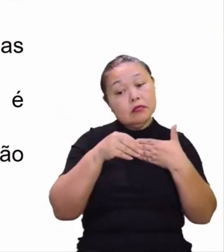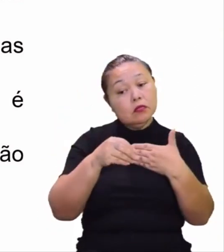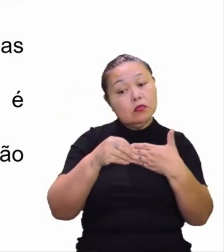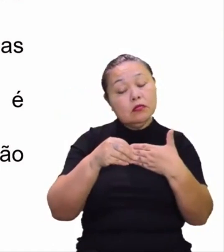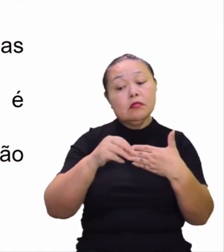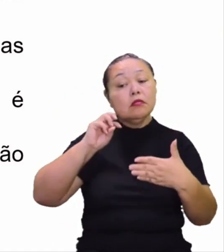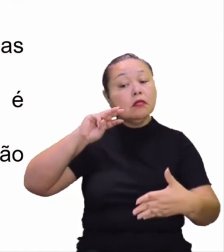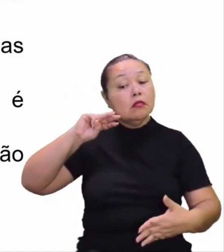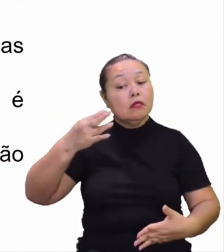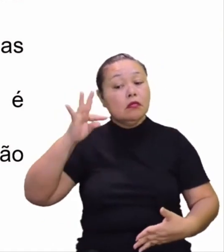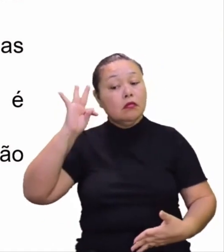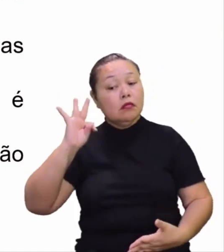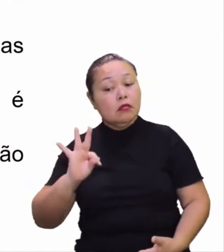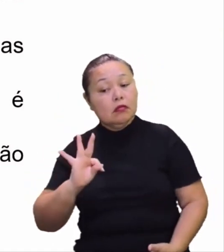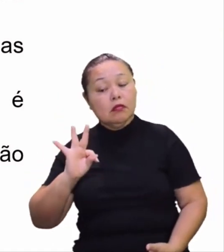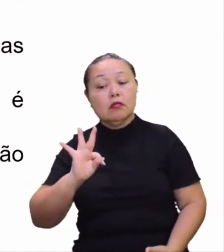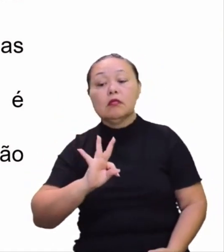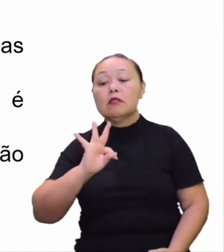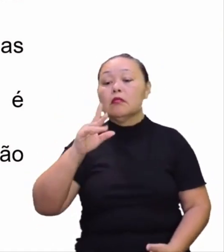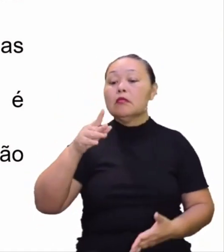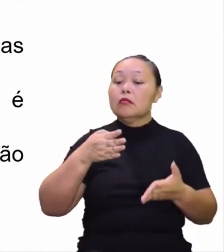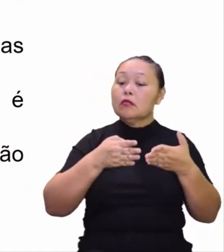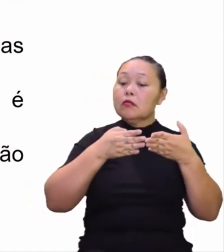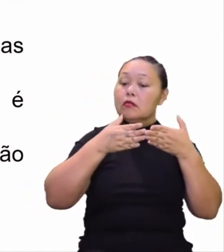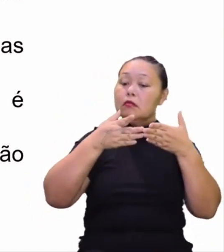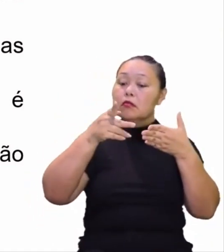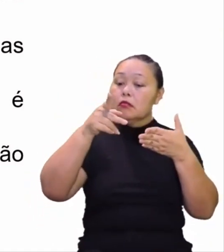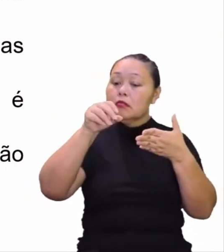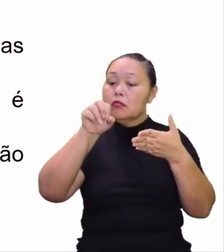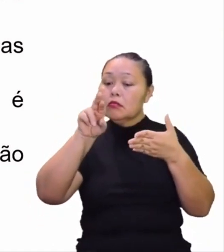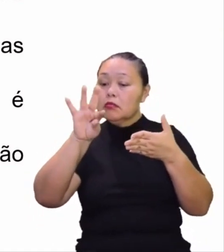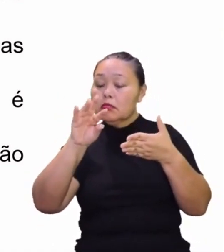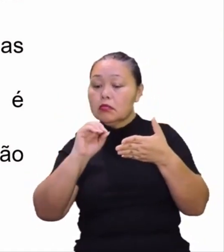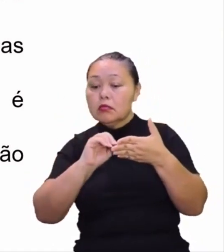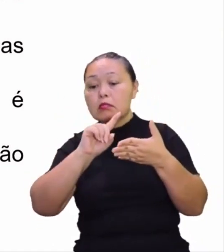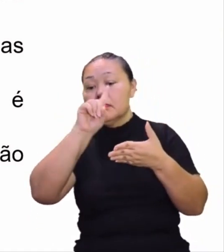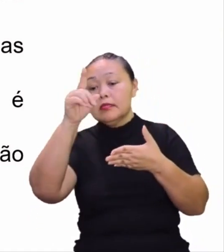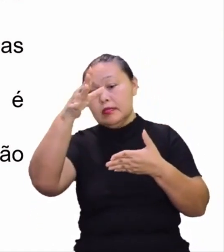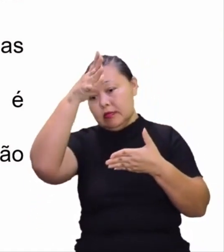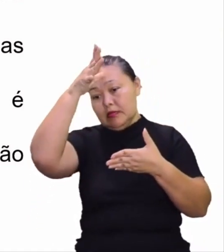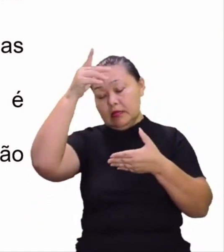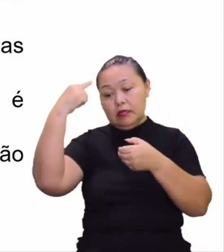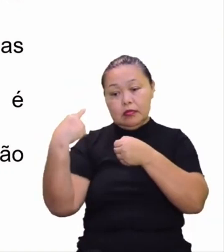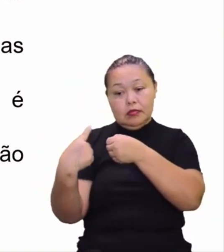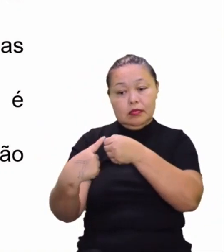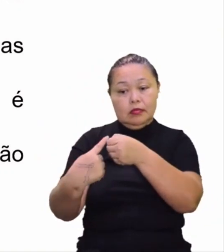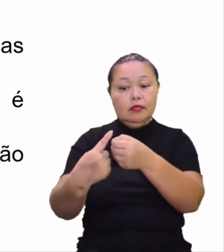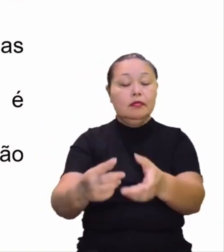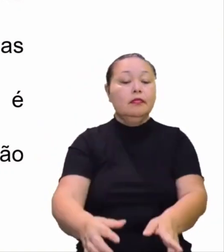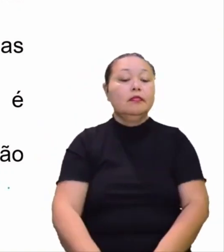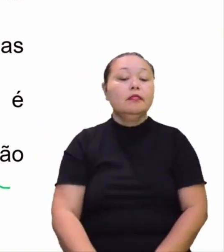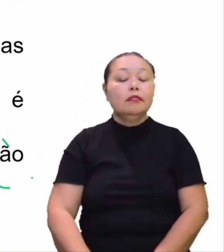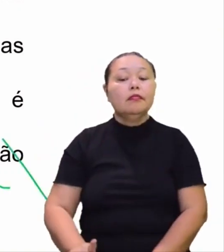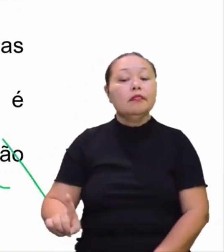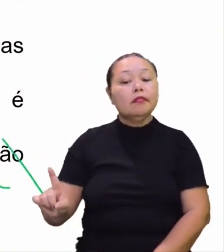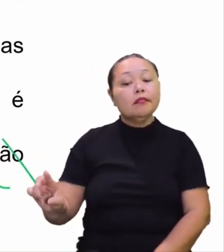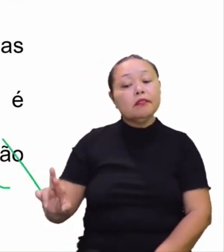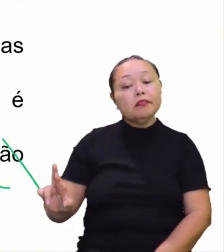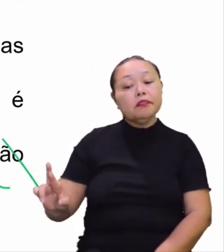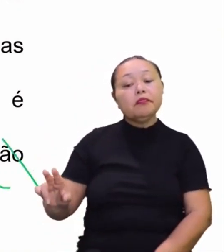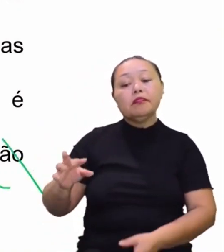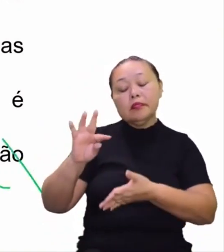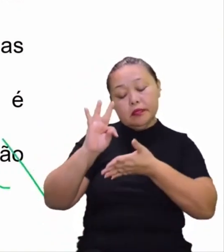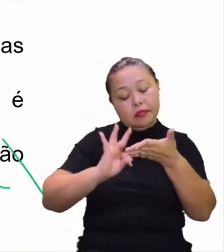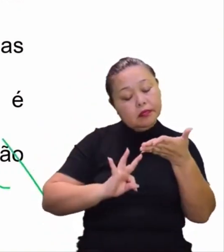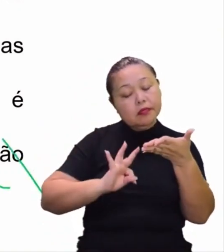Leva milhões de toneladas lá para o porto de Itacoatiara. Então, tem importância sim. O aluno, só por